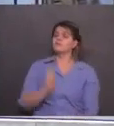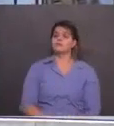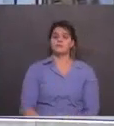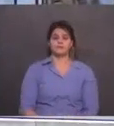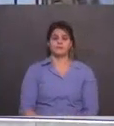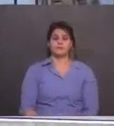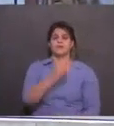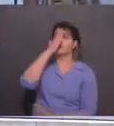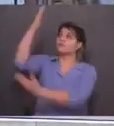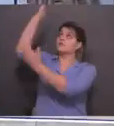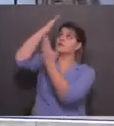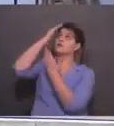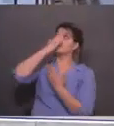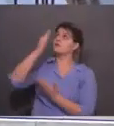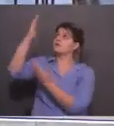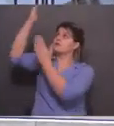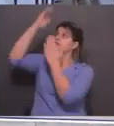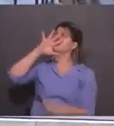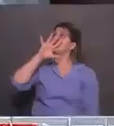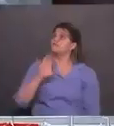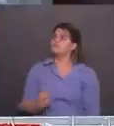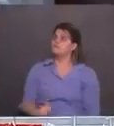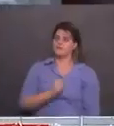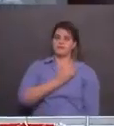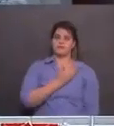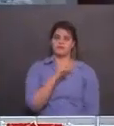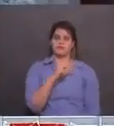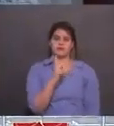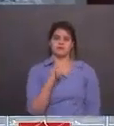Ó Sana, ó Sana, ó Filho de David.